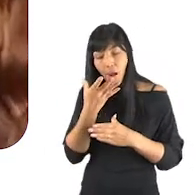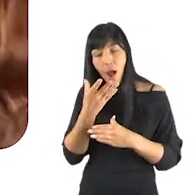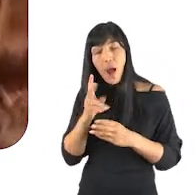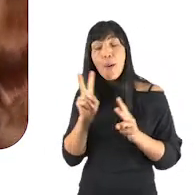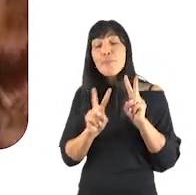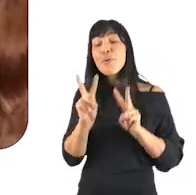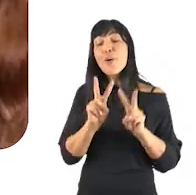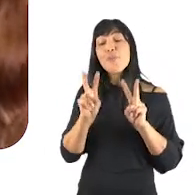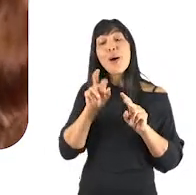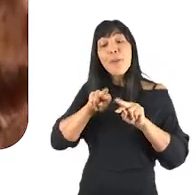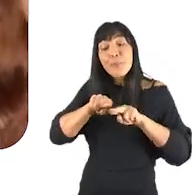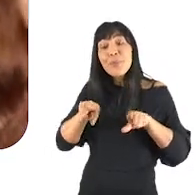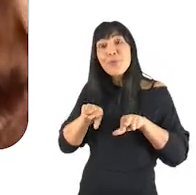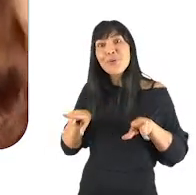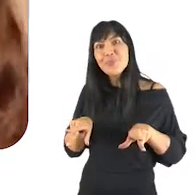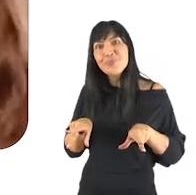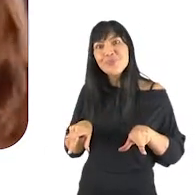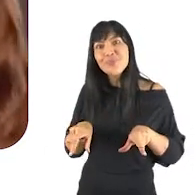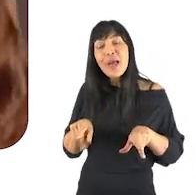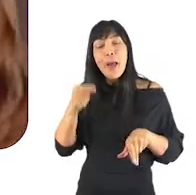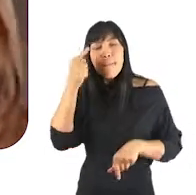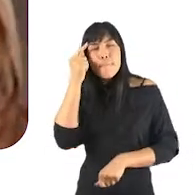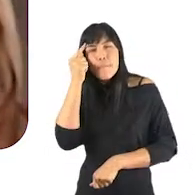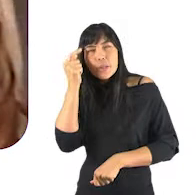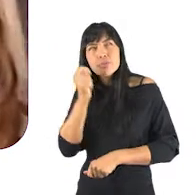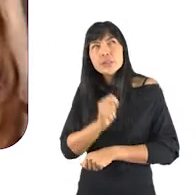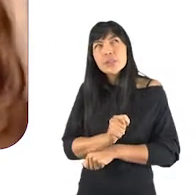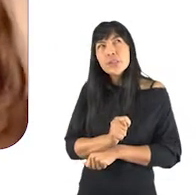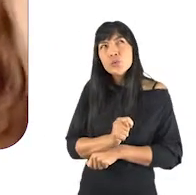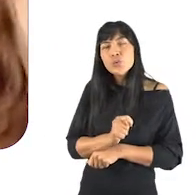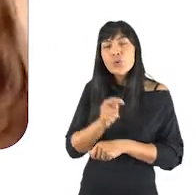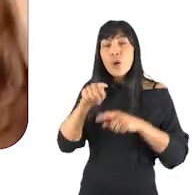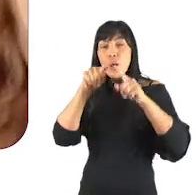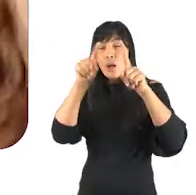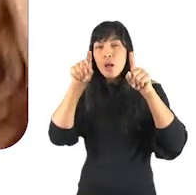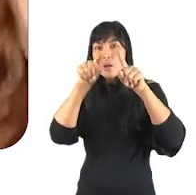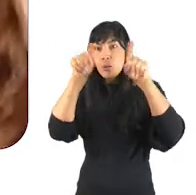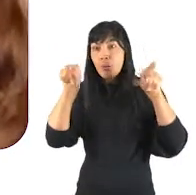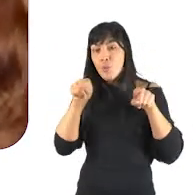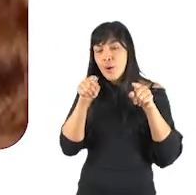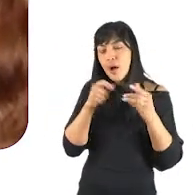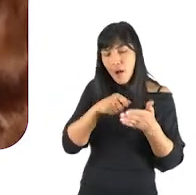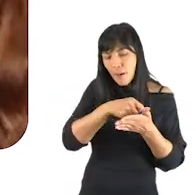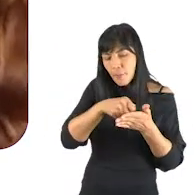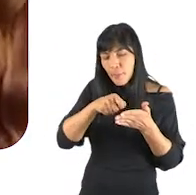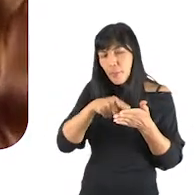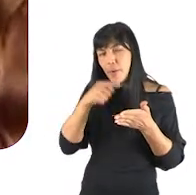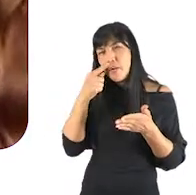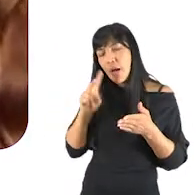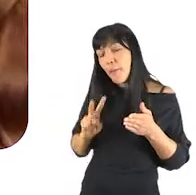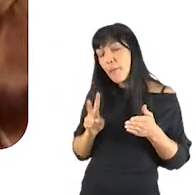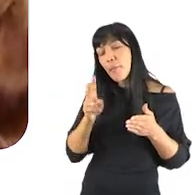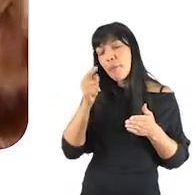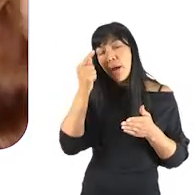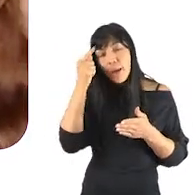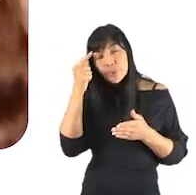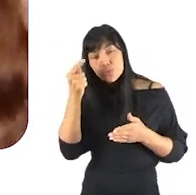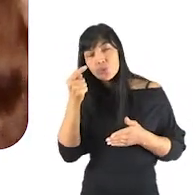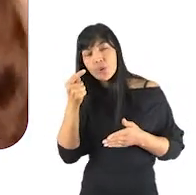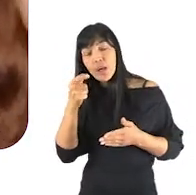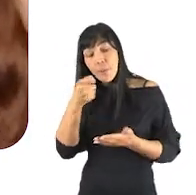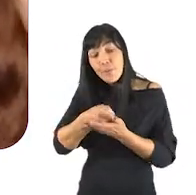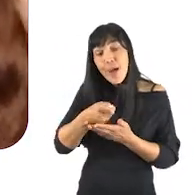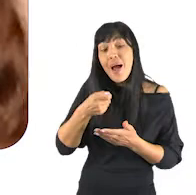de valor diferenciada, pensando numa proposta de valor que vai ser compreendida pelo